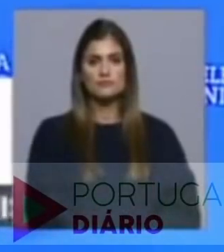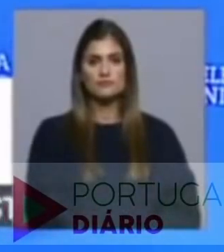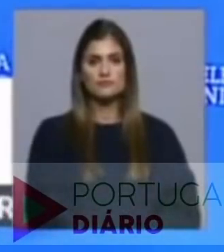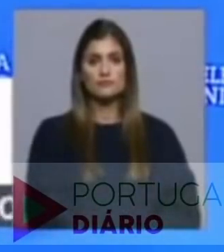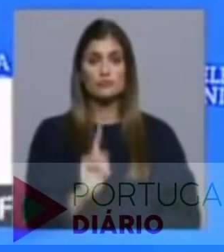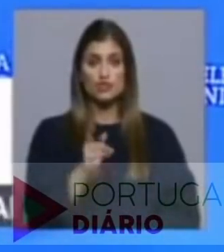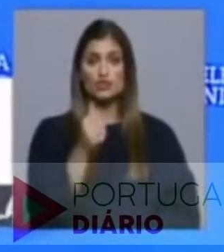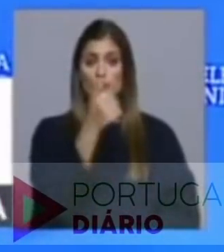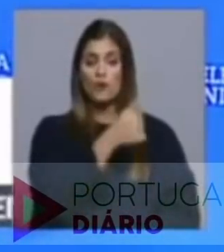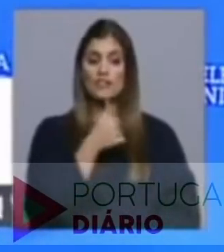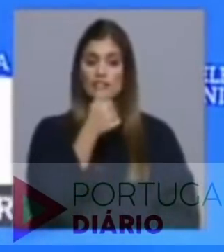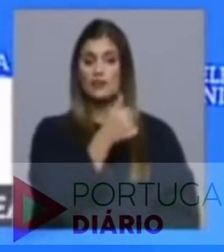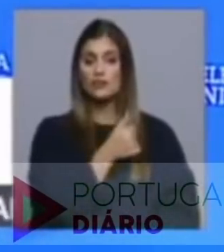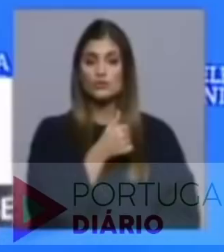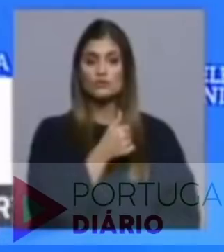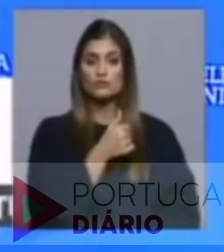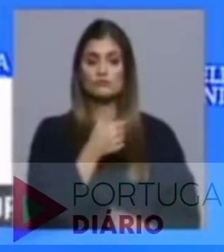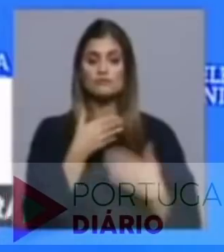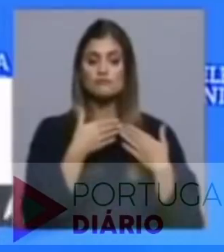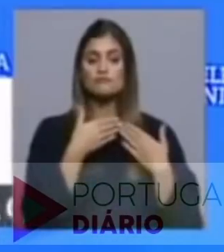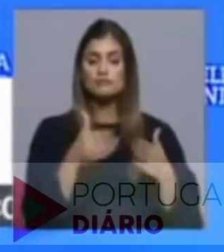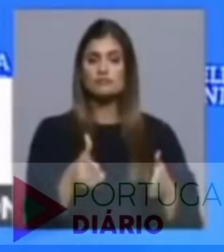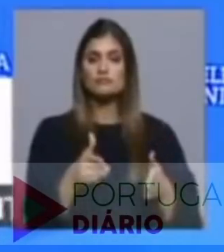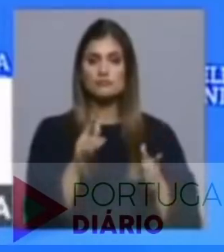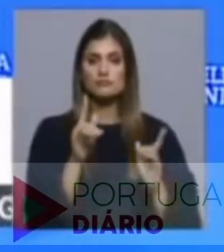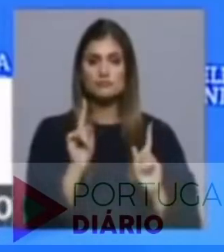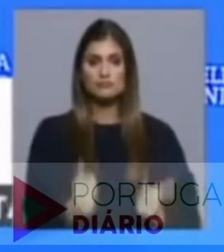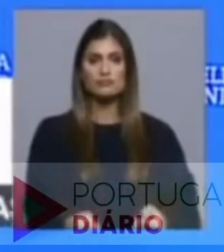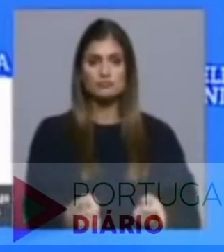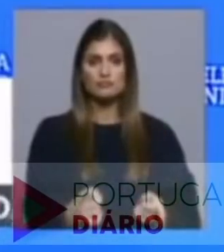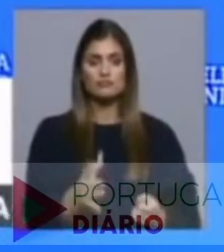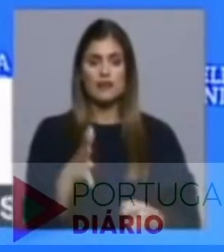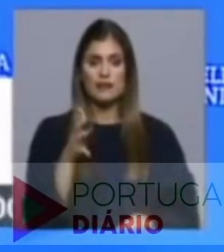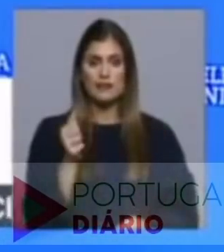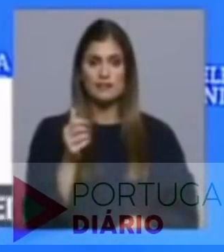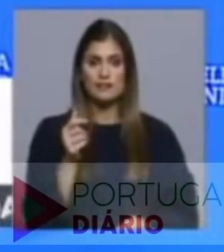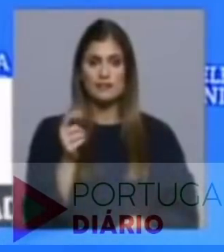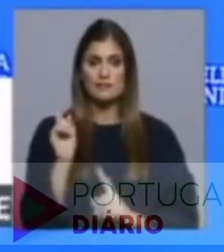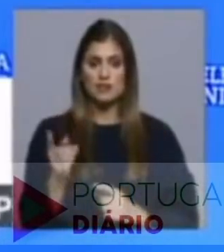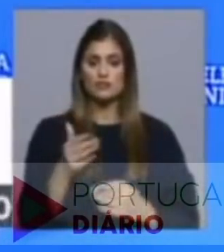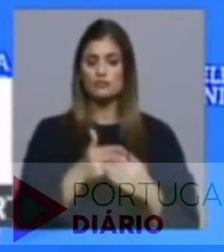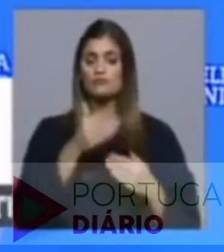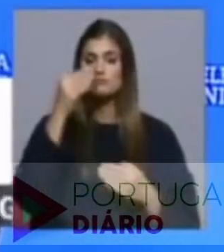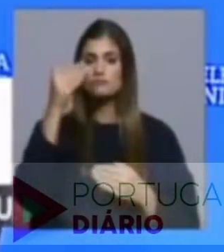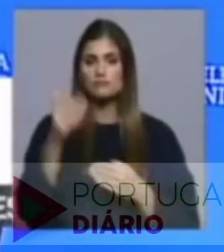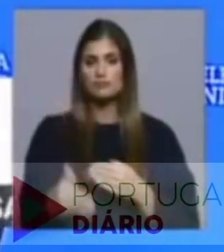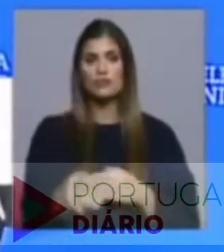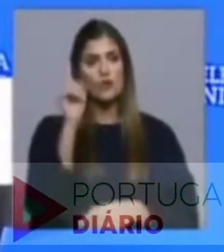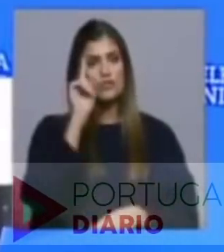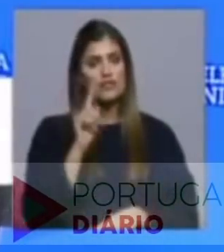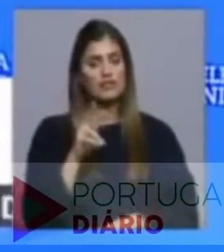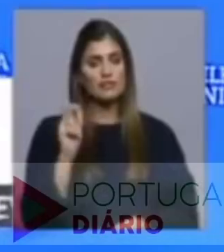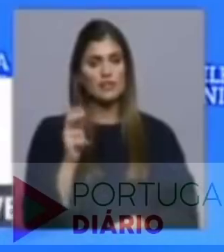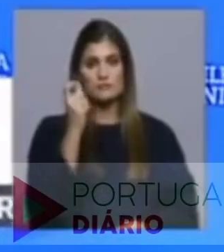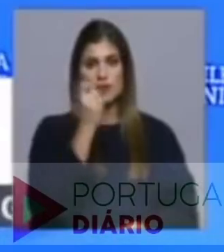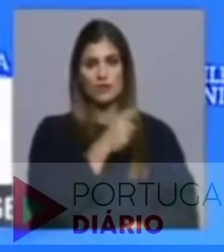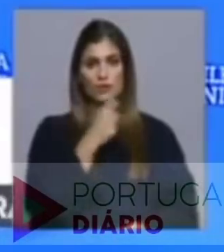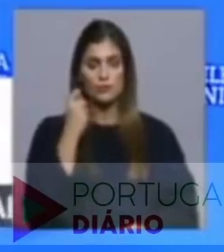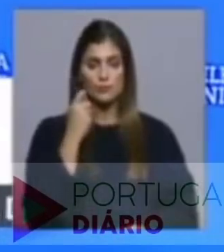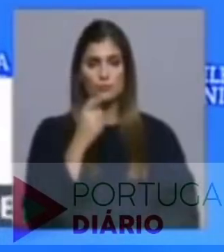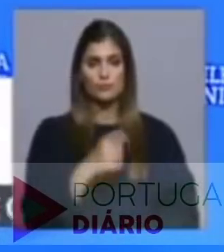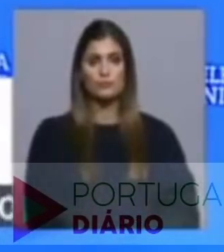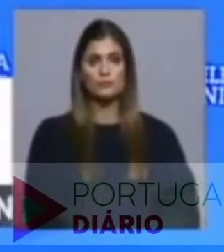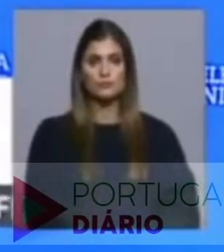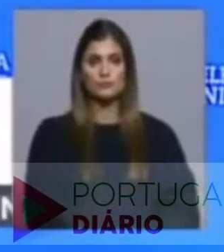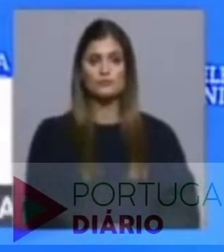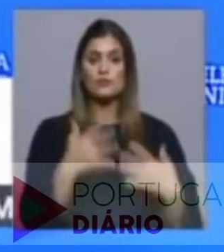isso, um calendário de reabertura que se inicia a 15 de março e que se prolonga até ao dia 3 de maio.